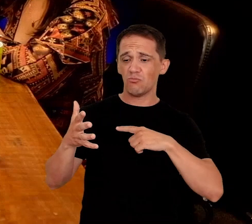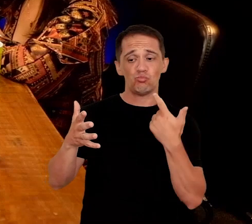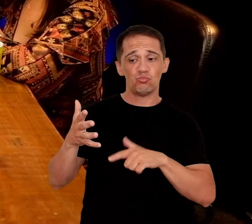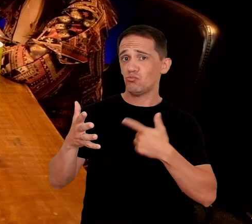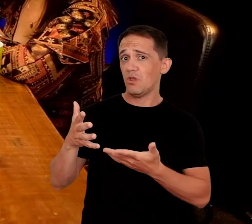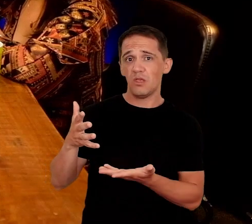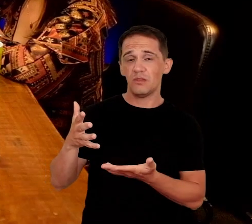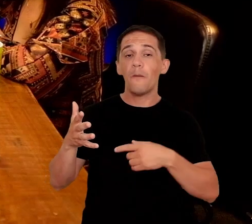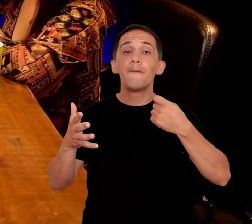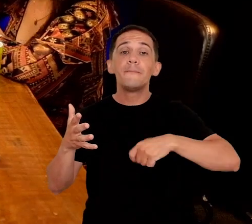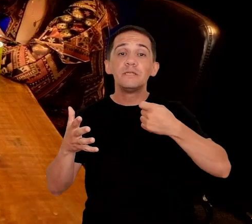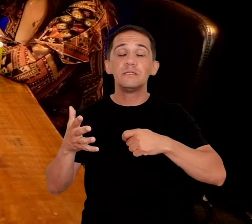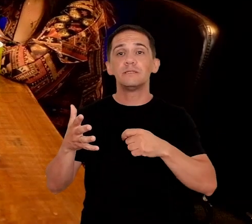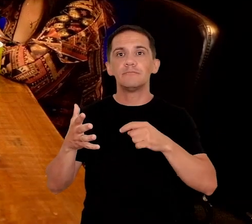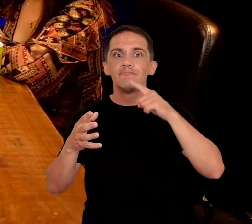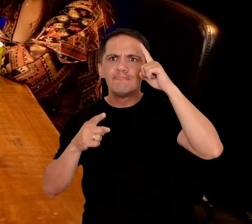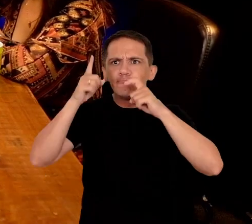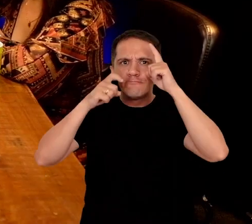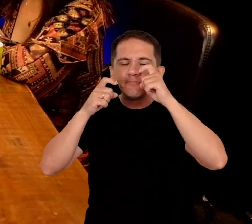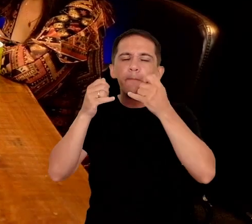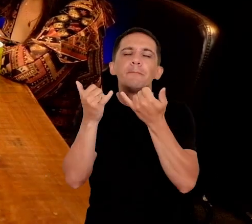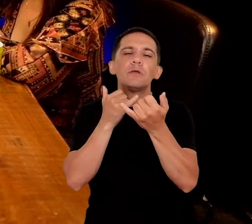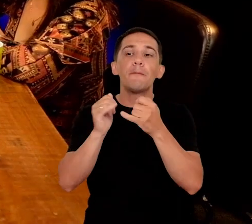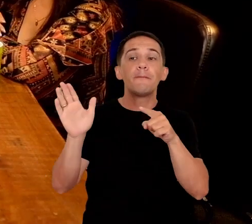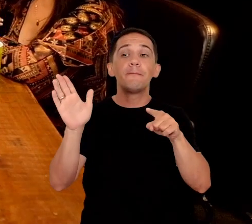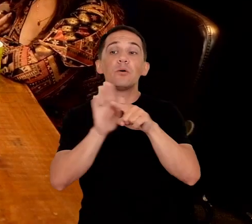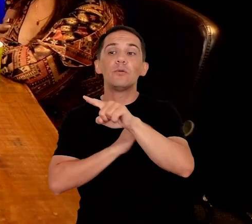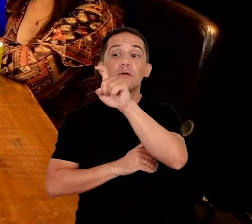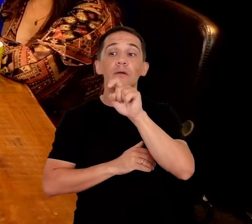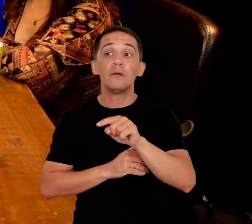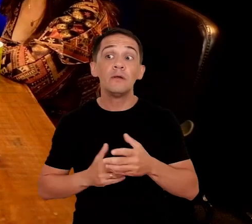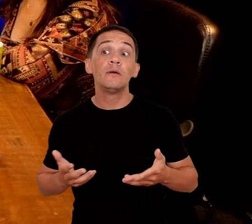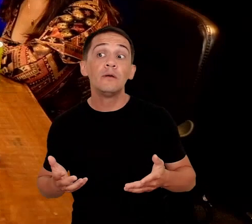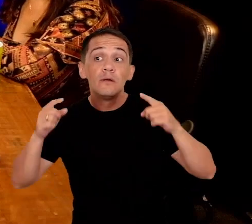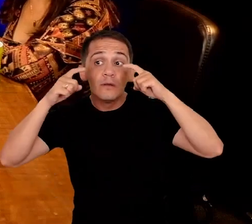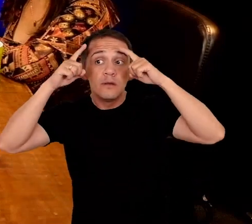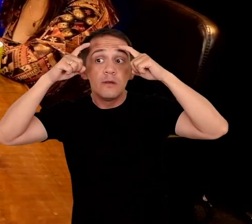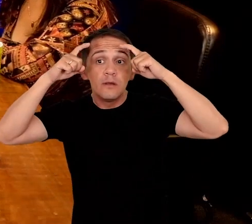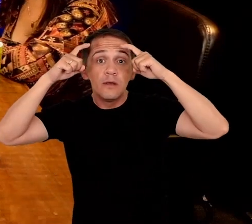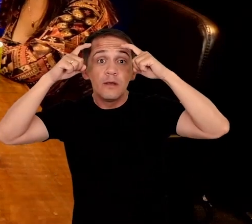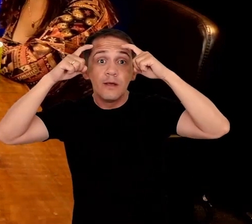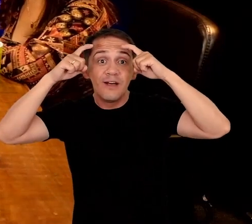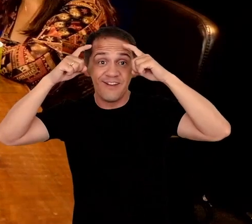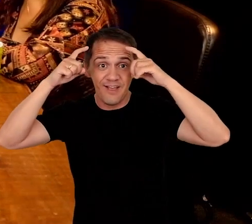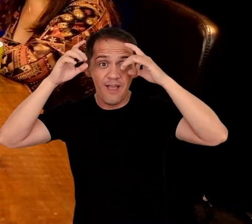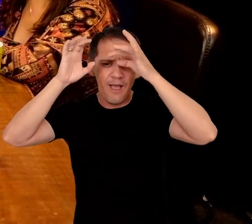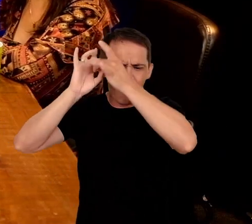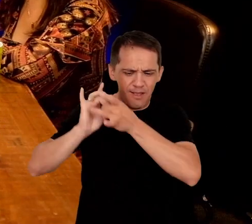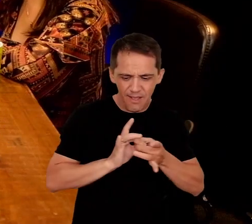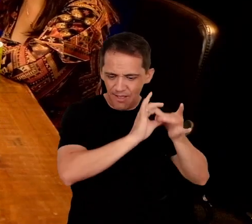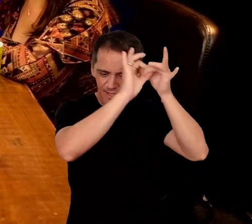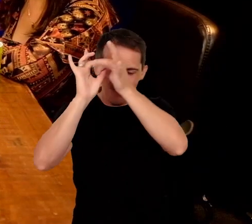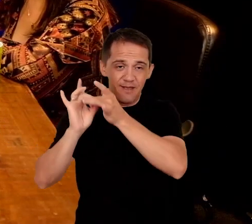parecer uma afirmação se tu não fizer a expressão de pergunta, né? Assim, né? Isso. Quando a gente vai fazer a pergunta, né? Arqueia um pouquinho a sobrancelha. Aham. Tá bem?